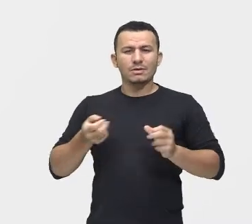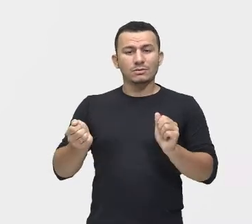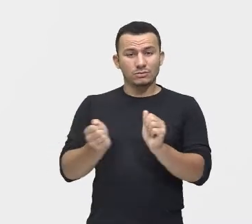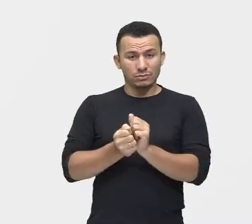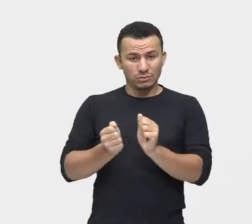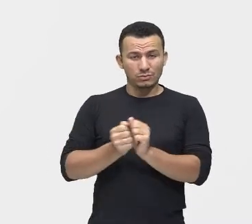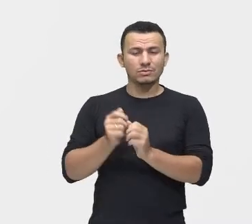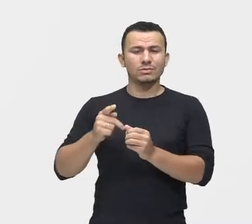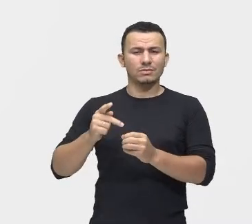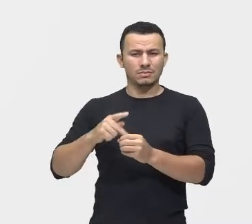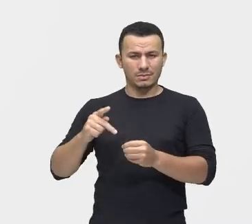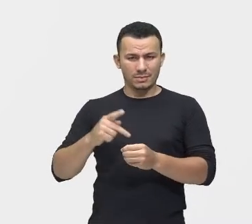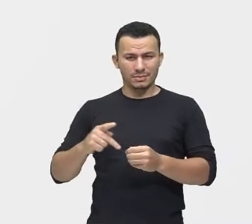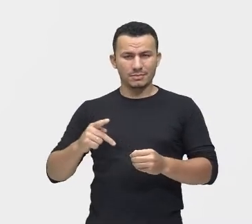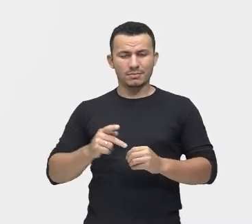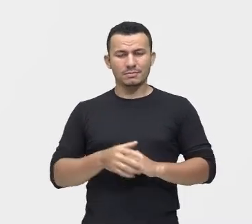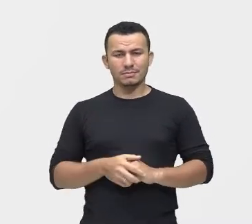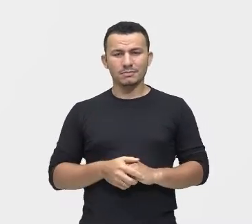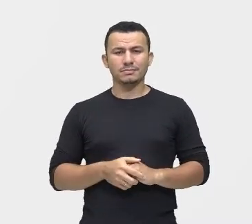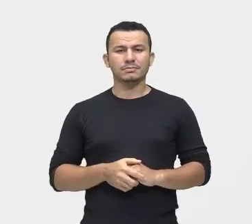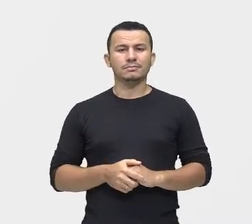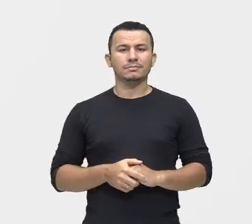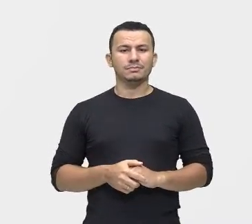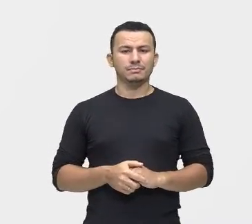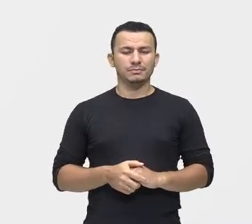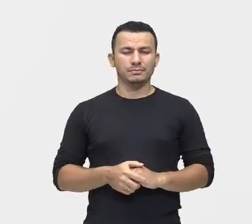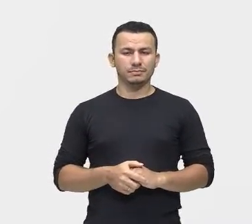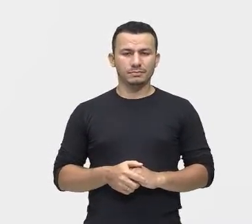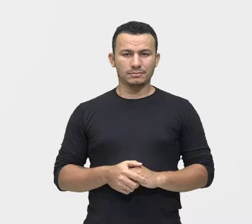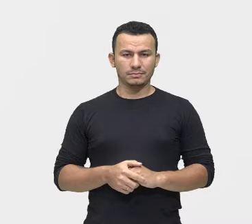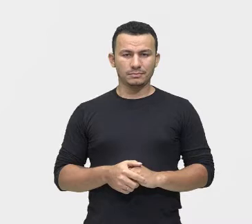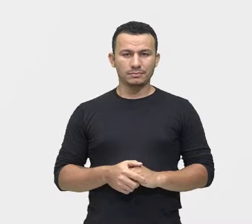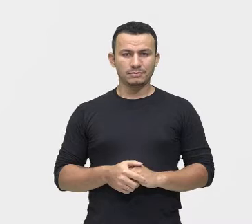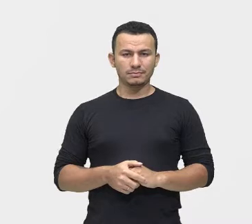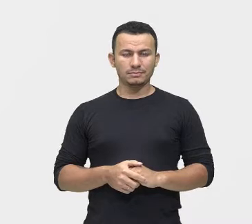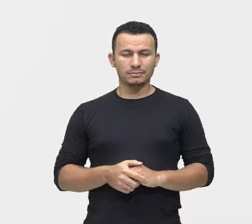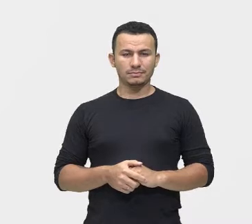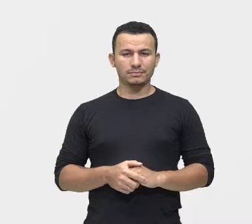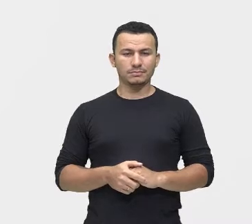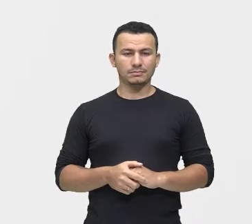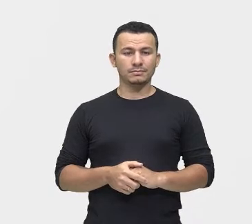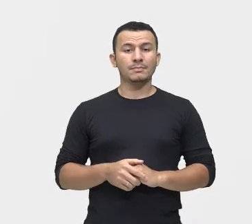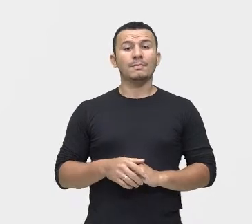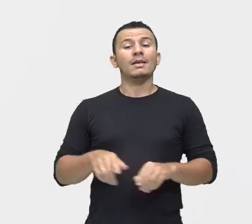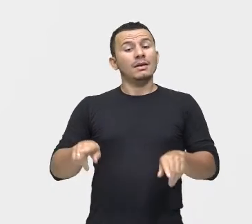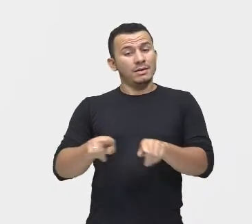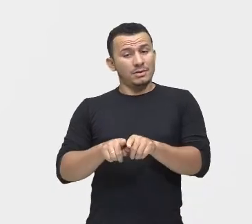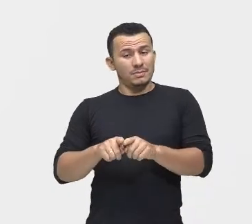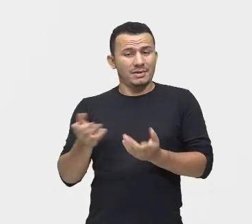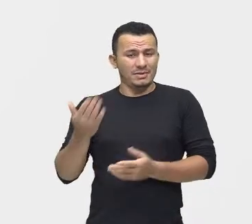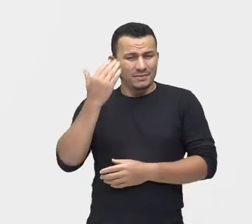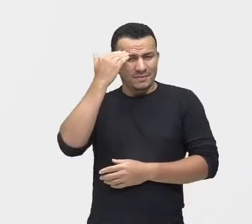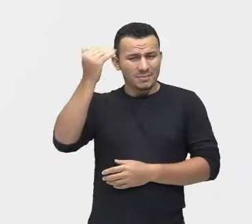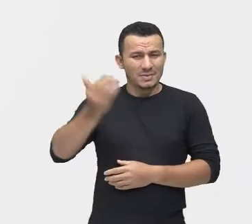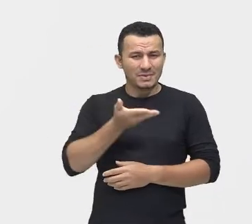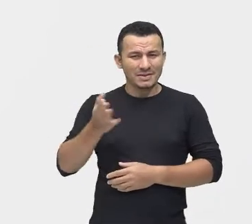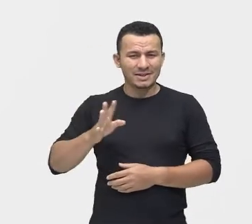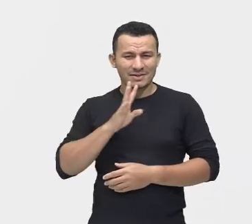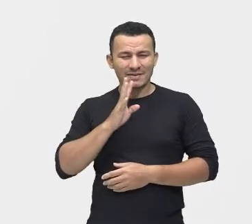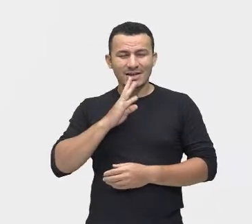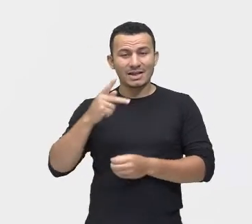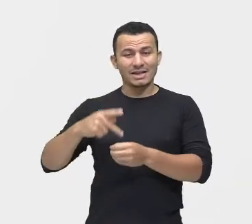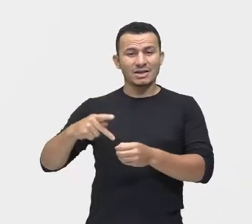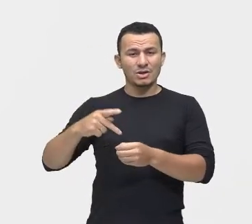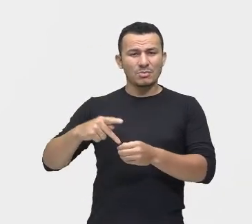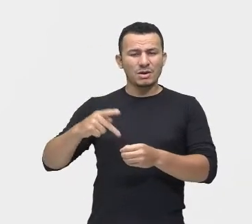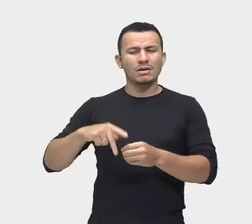juntamente com o petróleo a extração do gás natural. E o petróleo, tão famoso petróleo. O petróleo é um